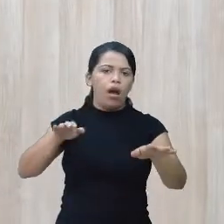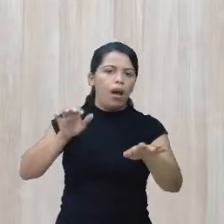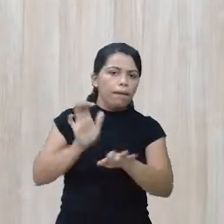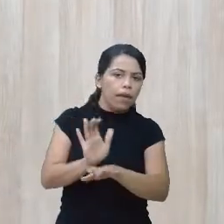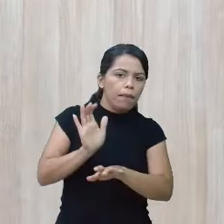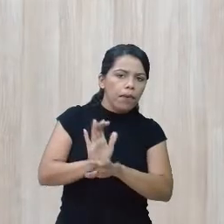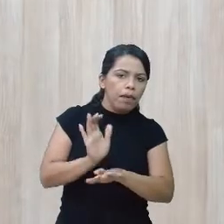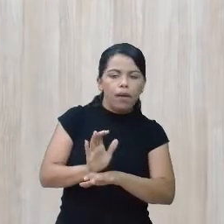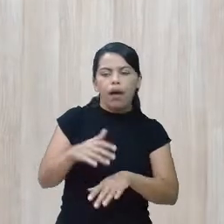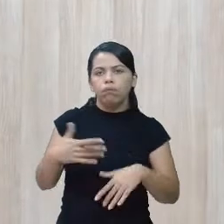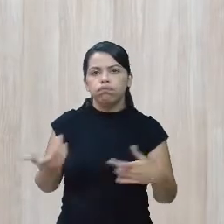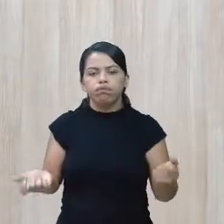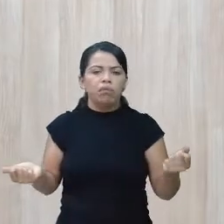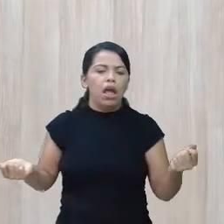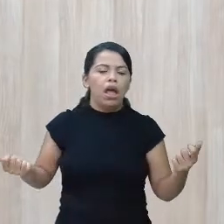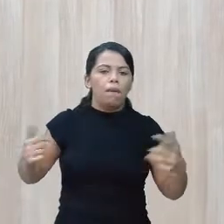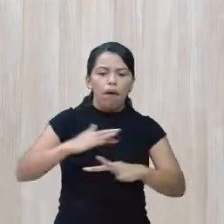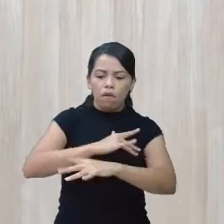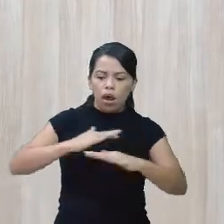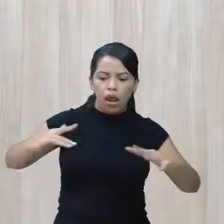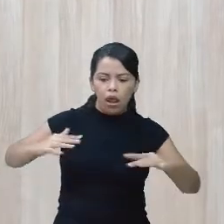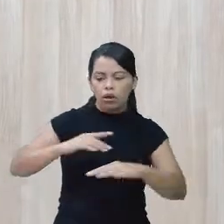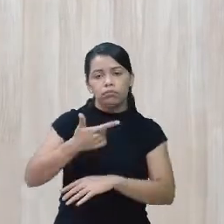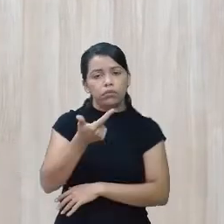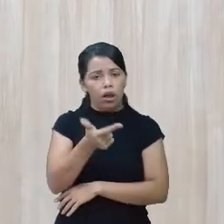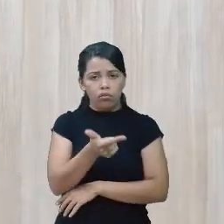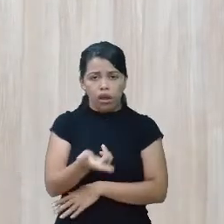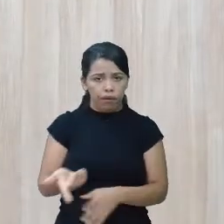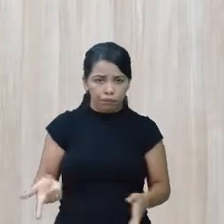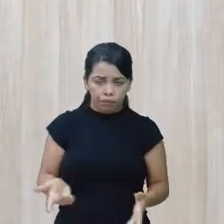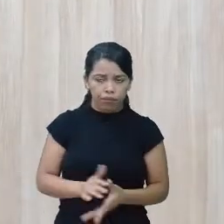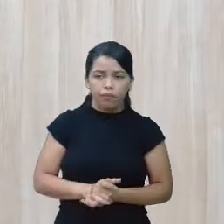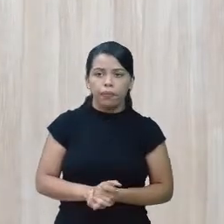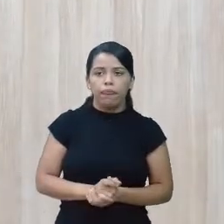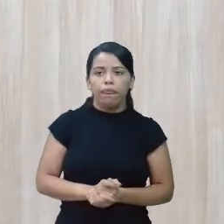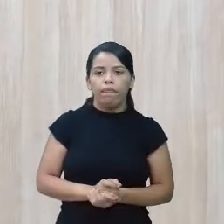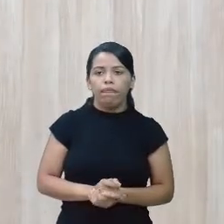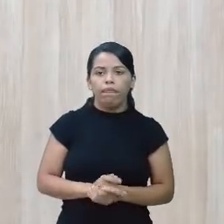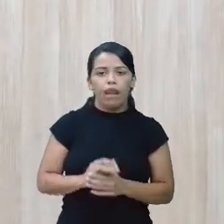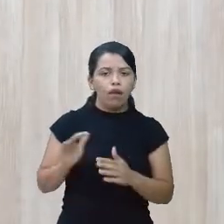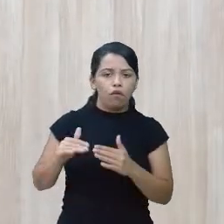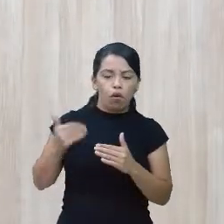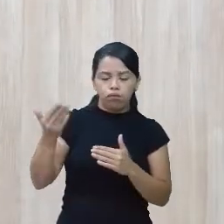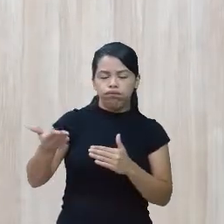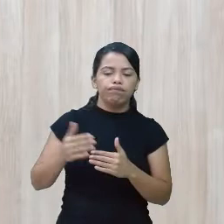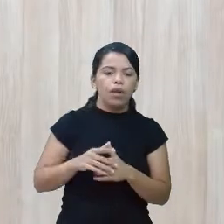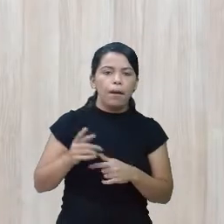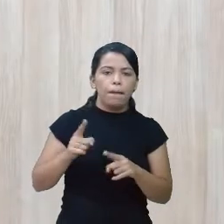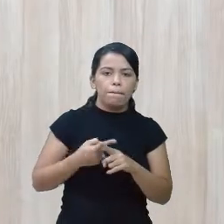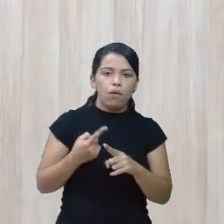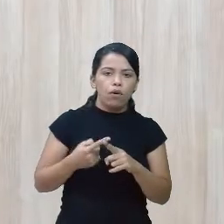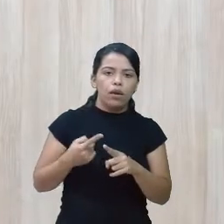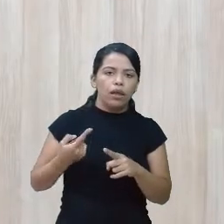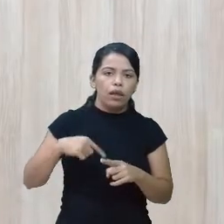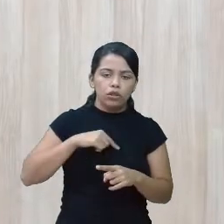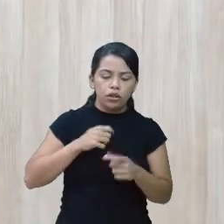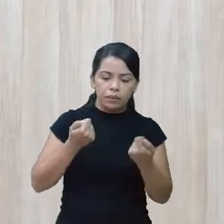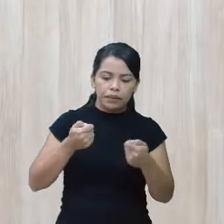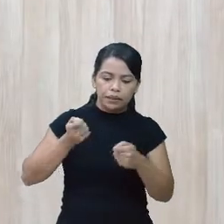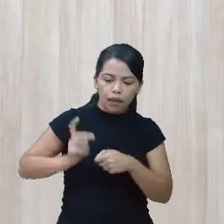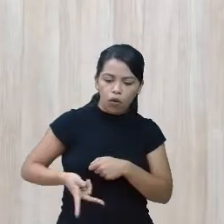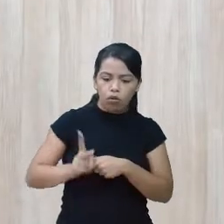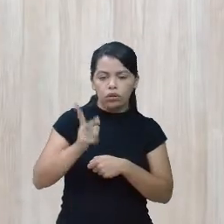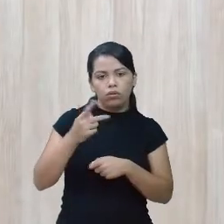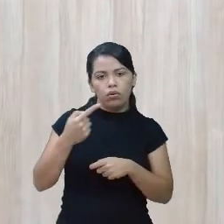uma diversidade de possibilidades. Eu vou pular essa para a gente poder seguir, senão a gente não dá conta na nossa